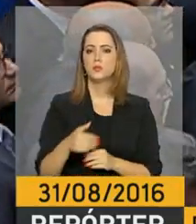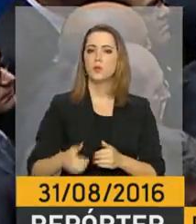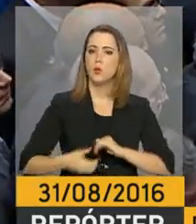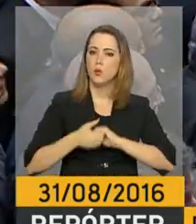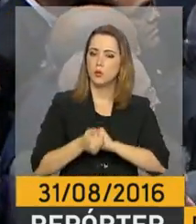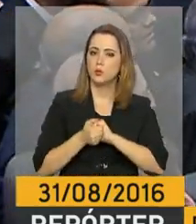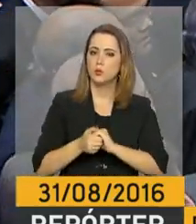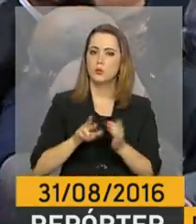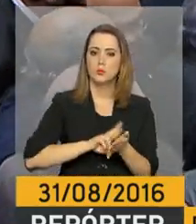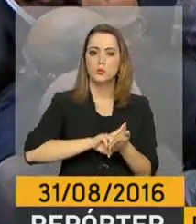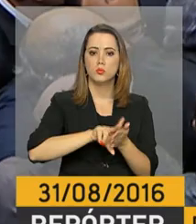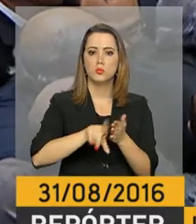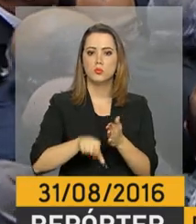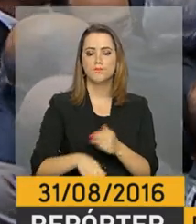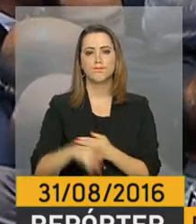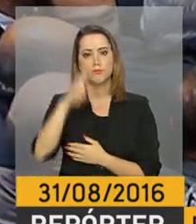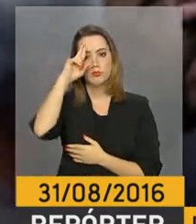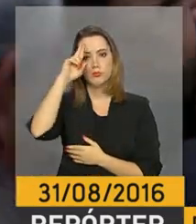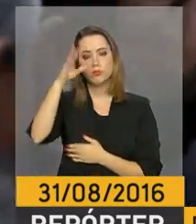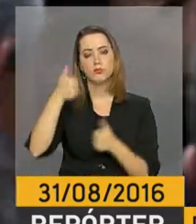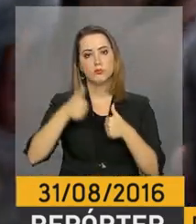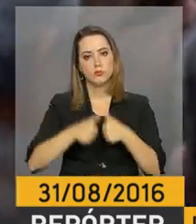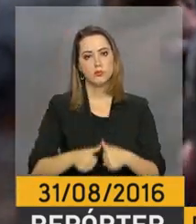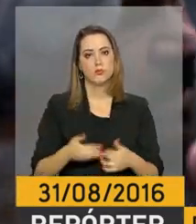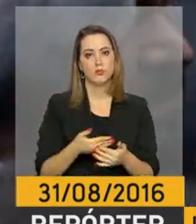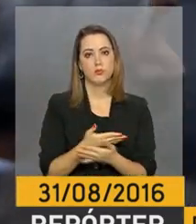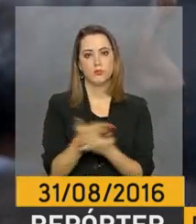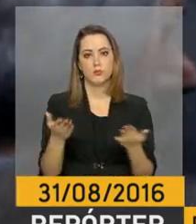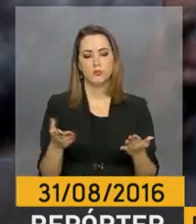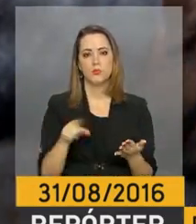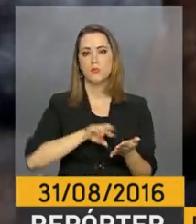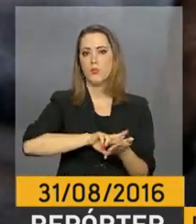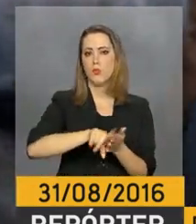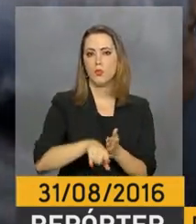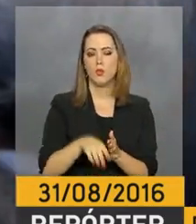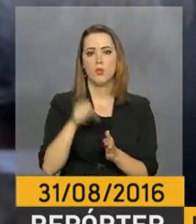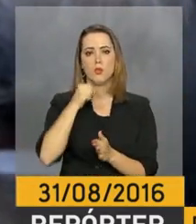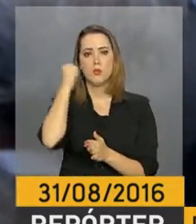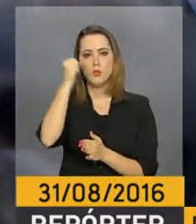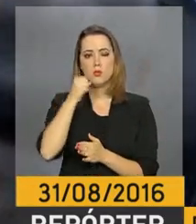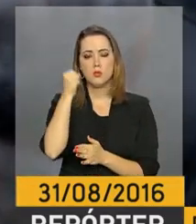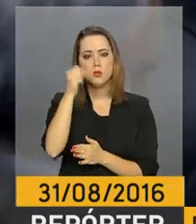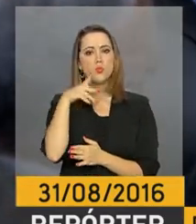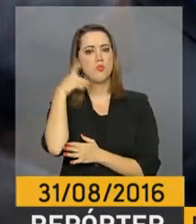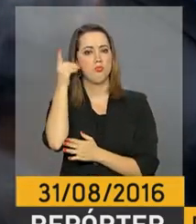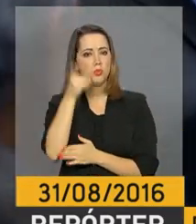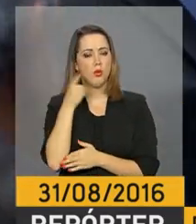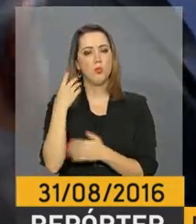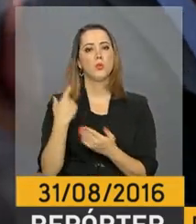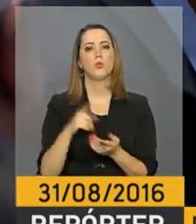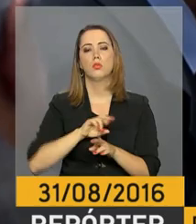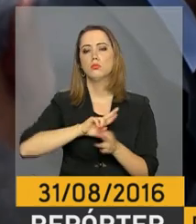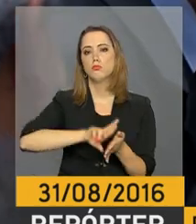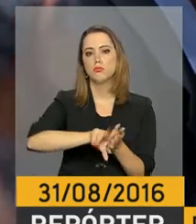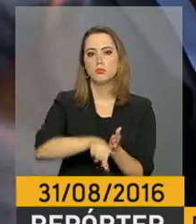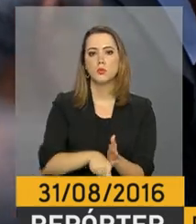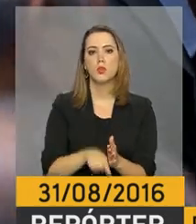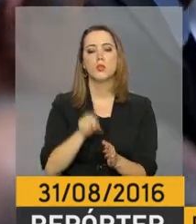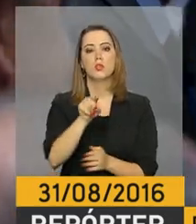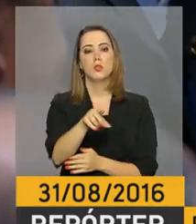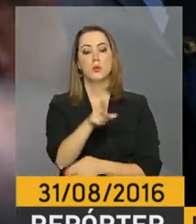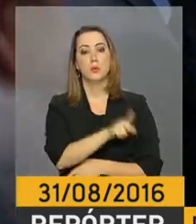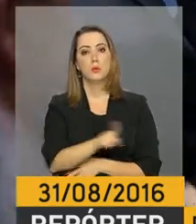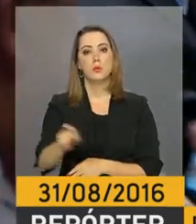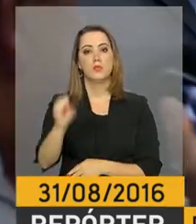cumprimentos das diversas autoridades presentes, parlamentares, senadores, deputados, presidente